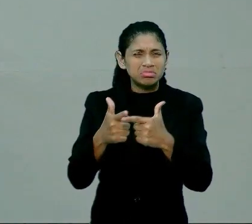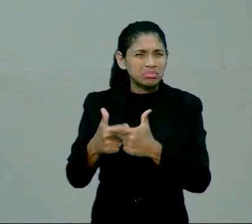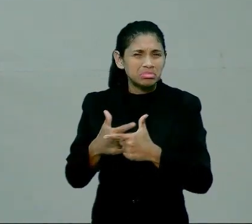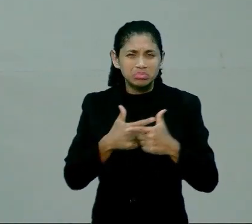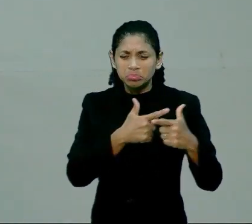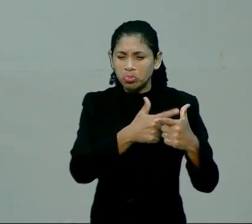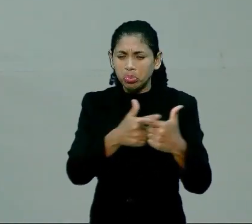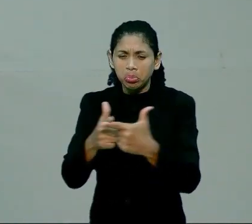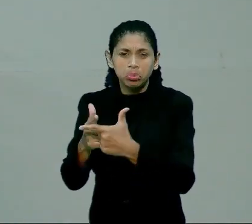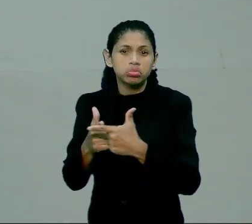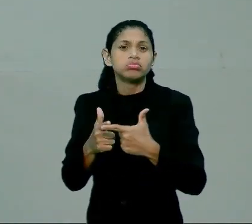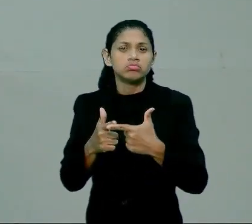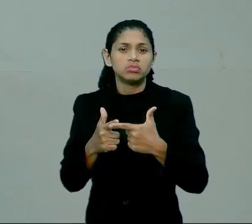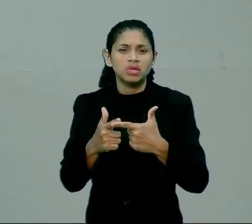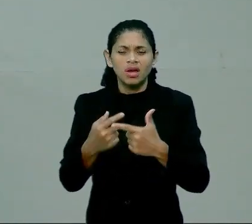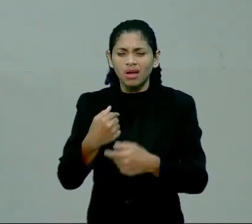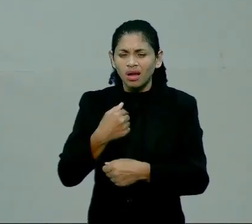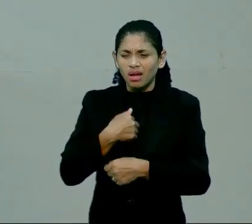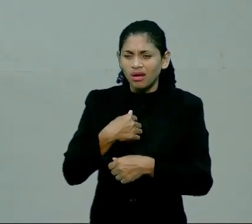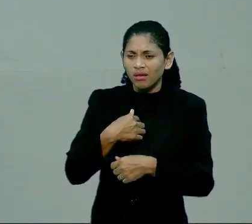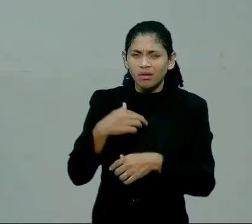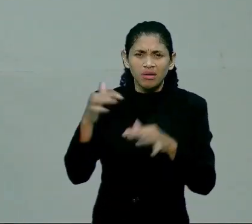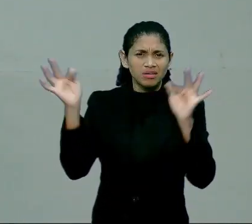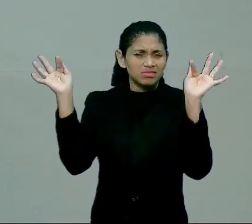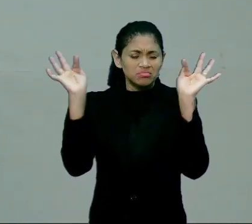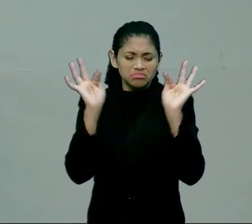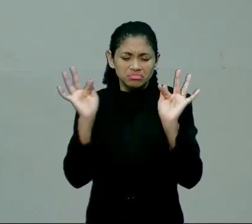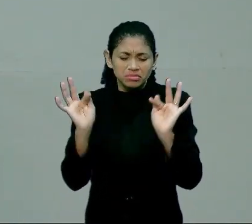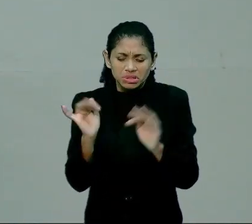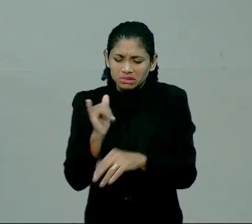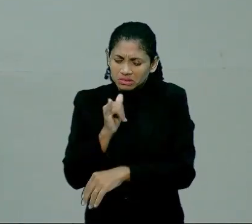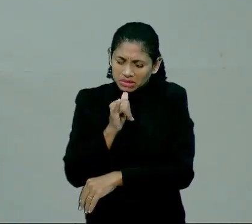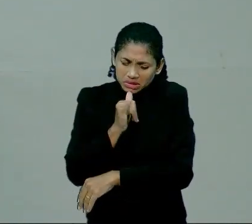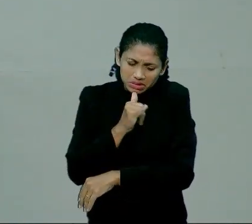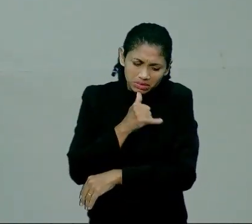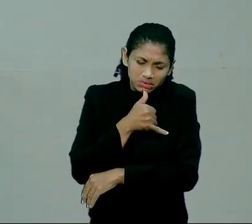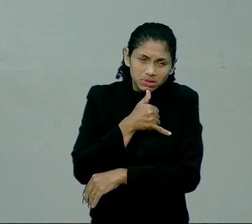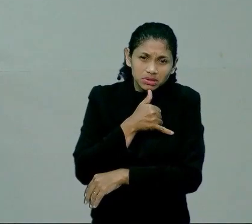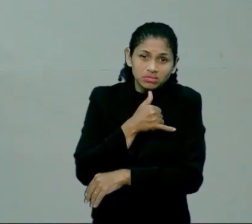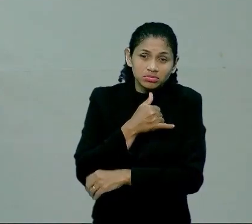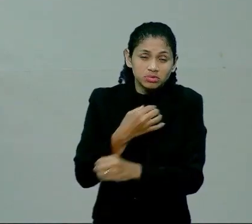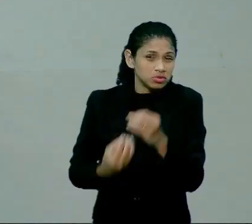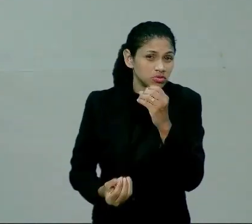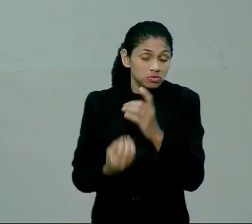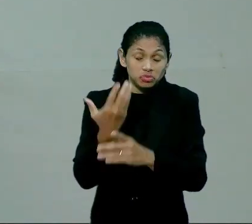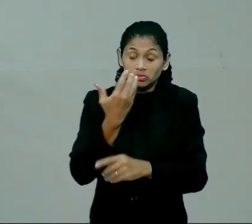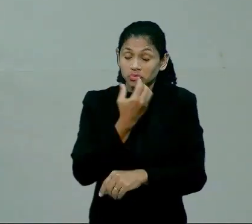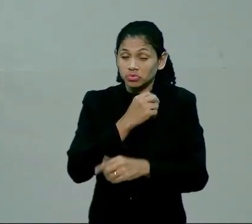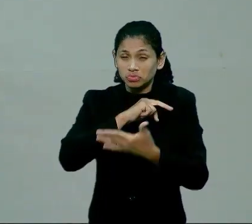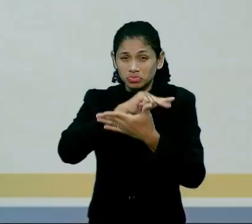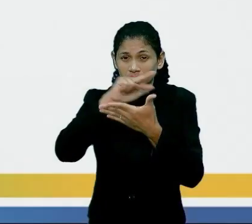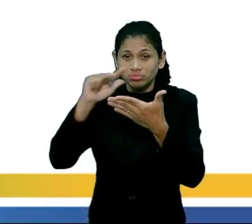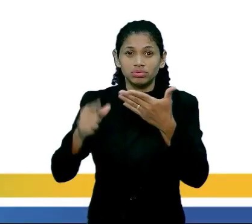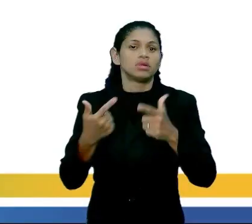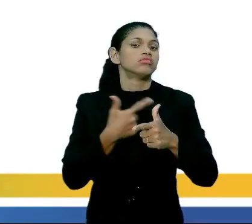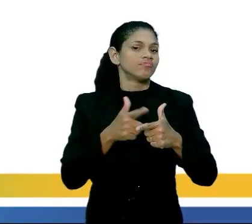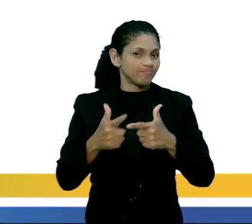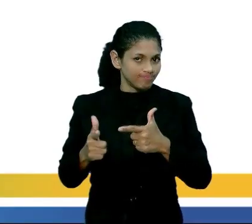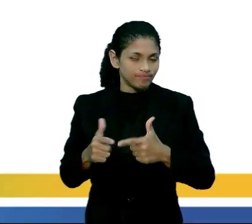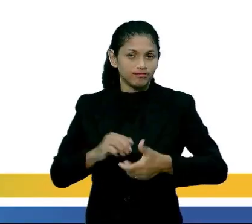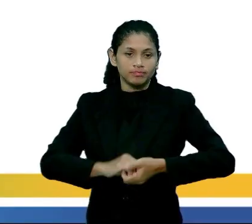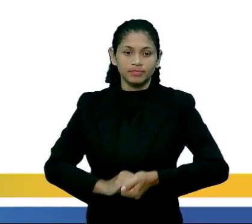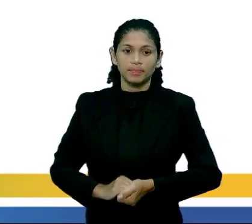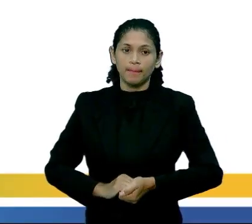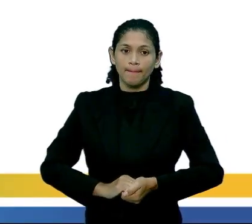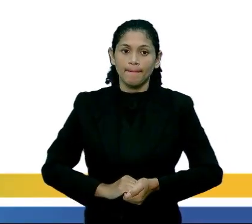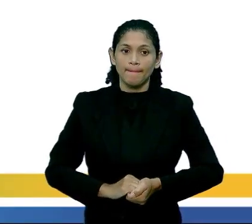inaceitação, de tipo, eu não estou feliz, eu não faço parte disso, eu quero, e acaba gerando diversos problemas que a gente vai aprofundar agora.